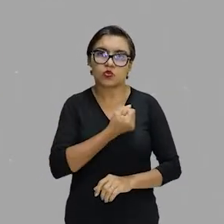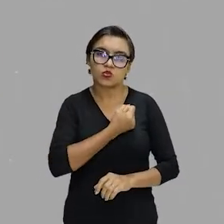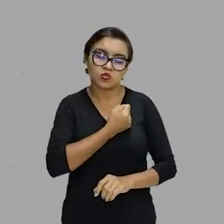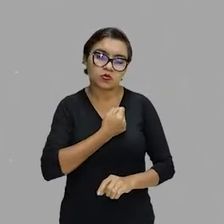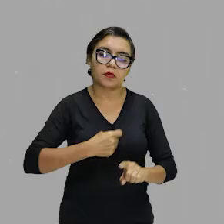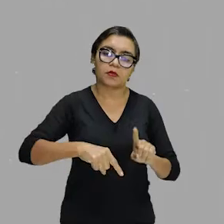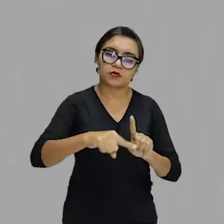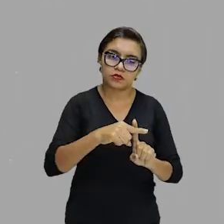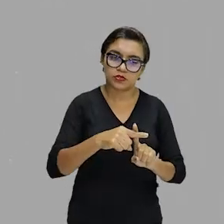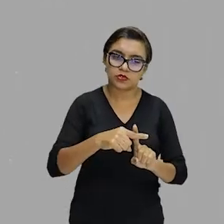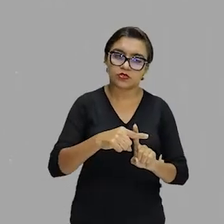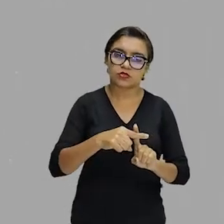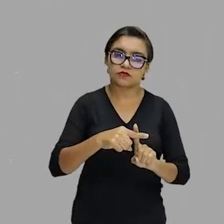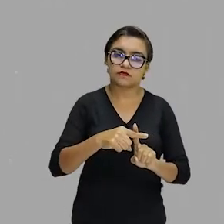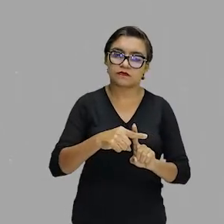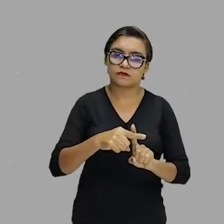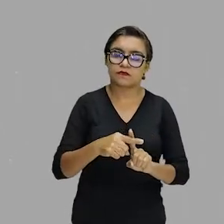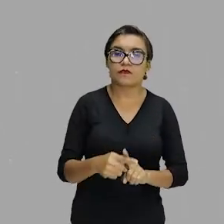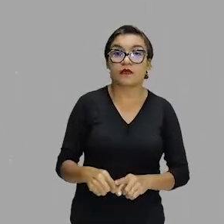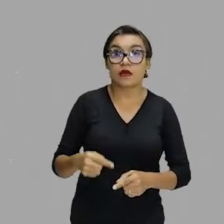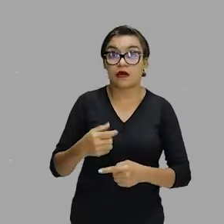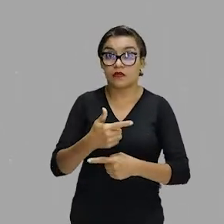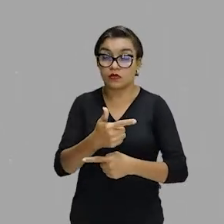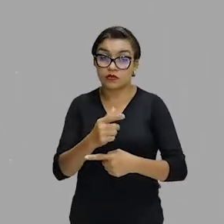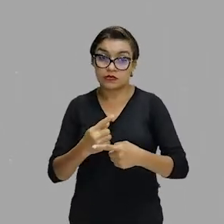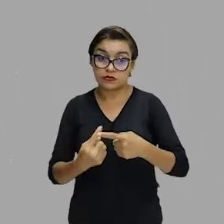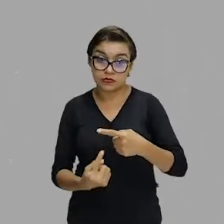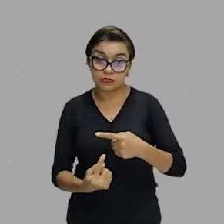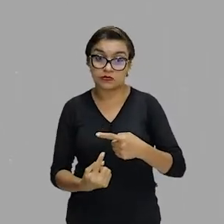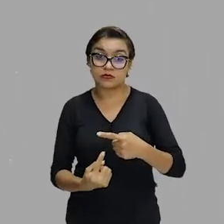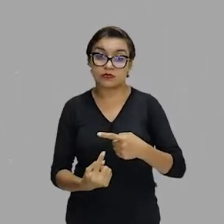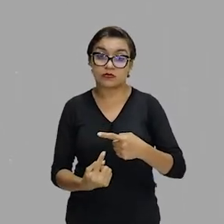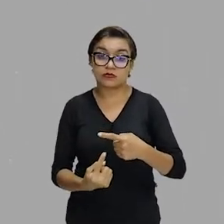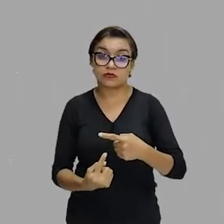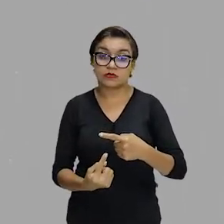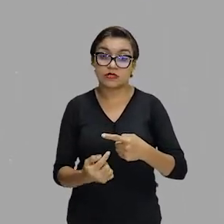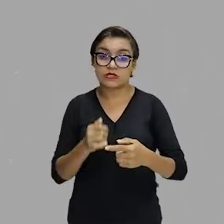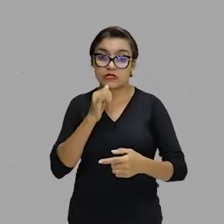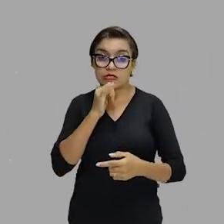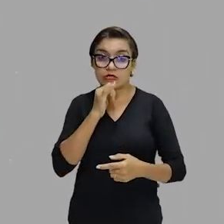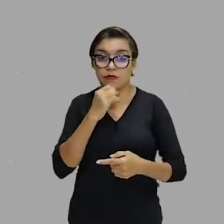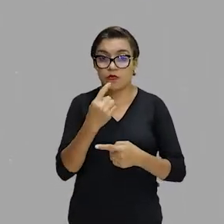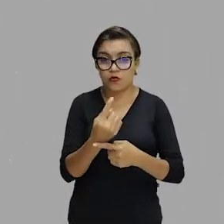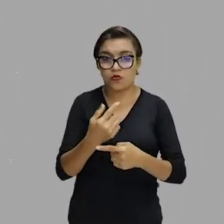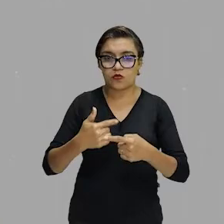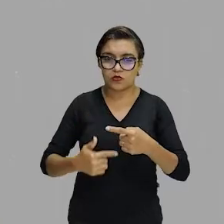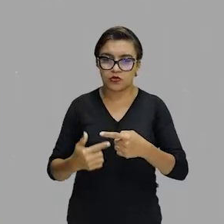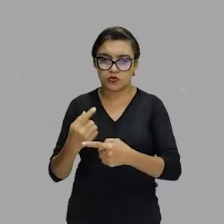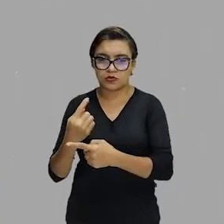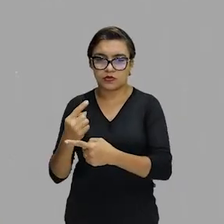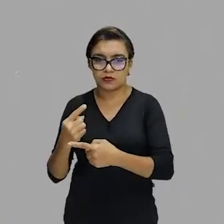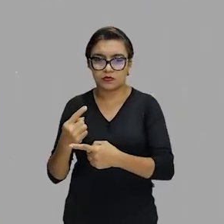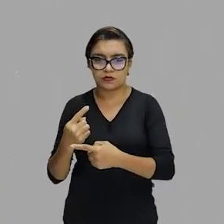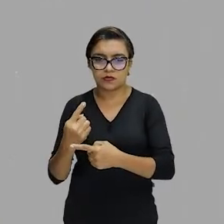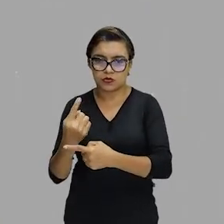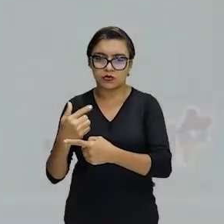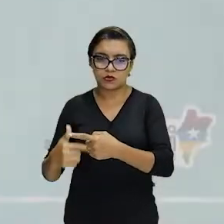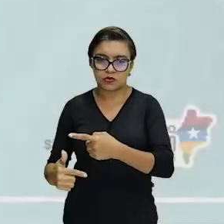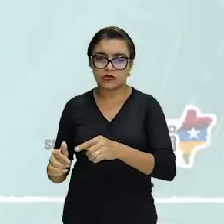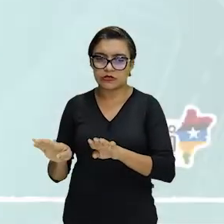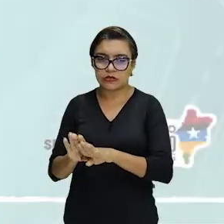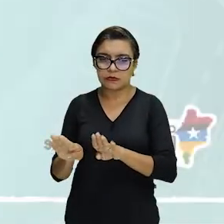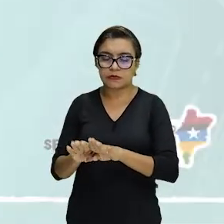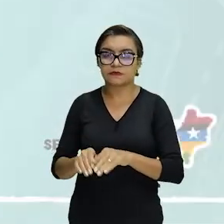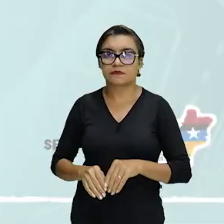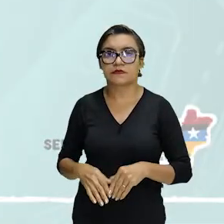soma, meio mais meio, lembrando que essa soma está elevado ao expoente menos 1. Aqui, 4 dividido por 1 é o próprio